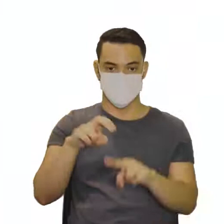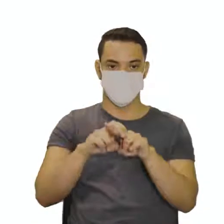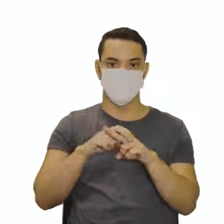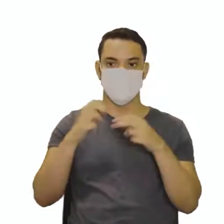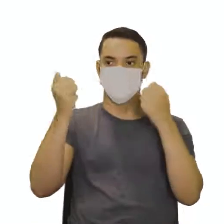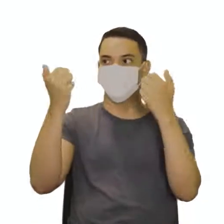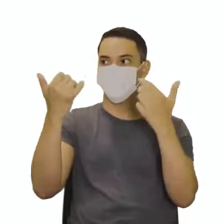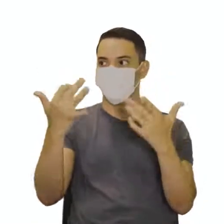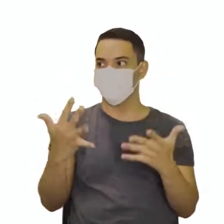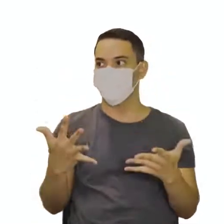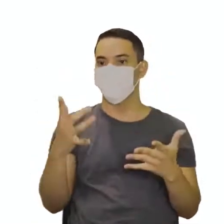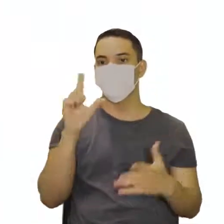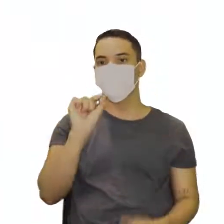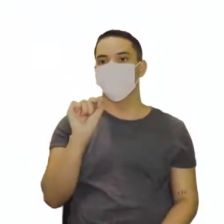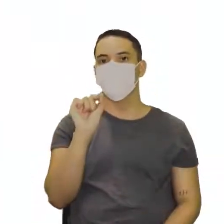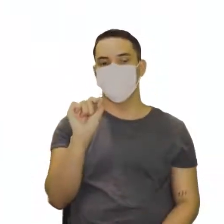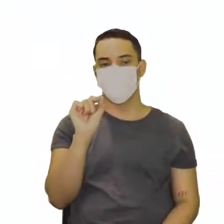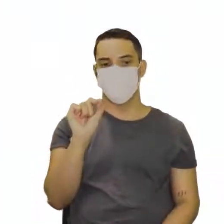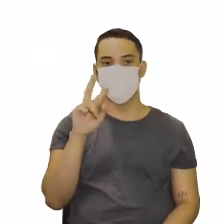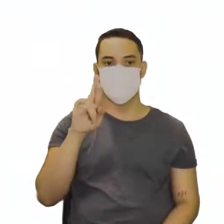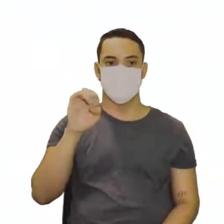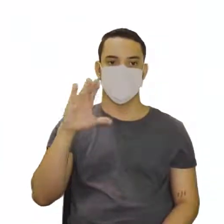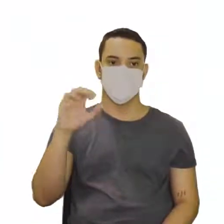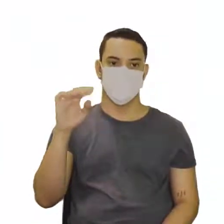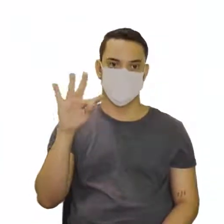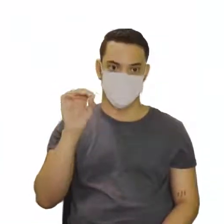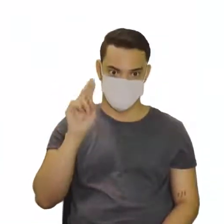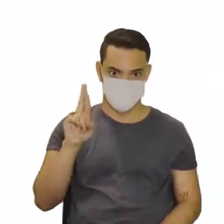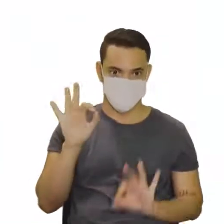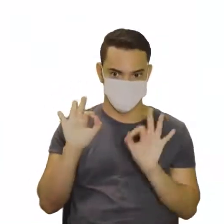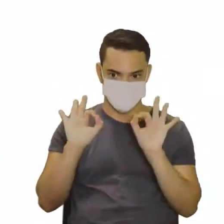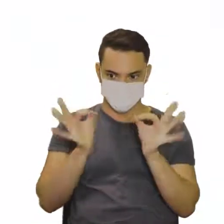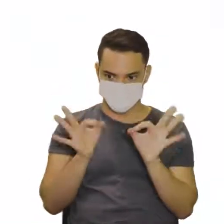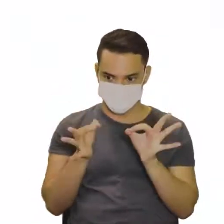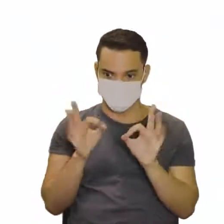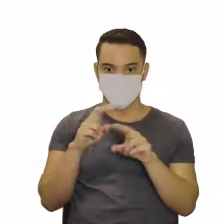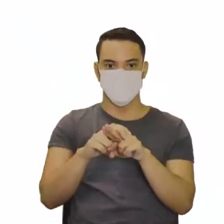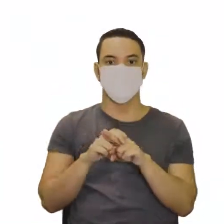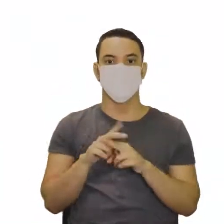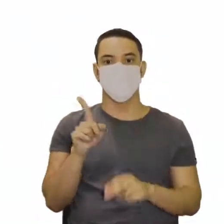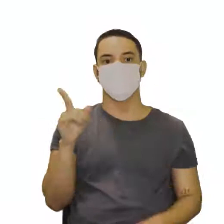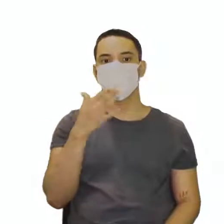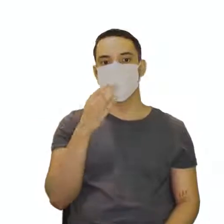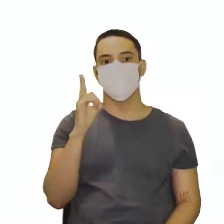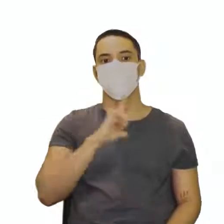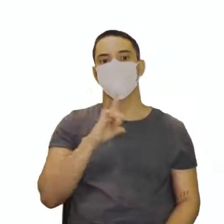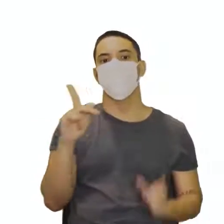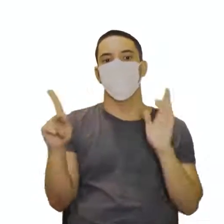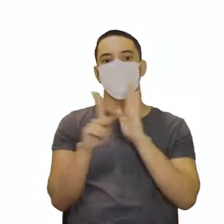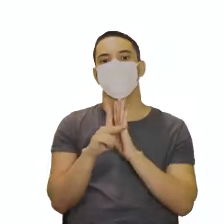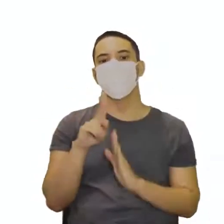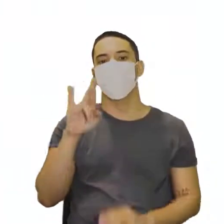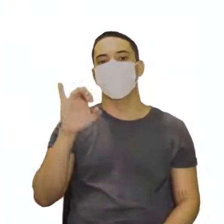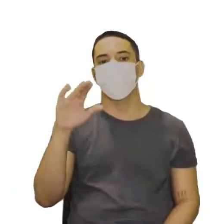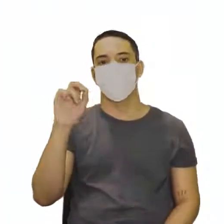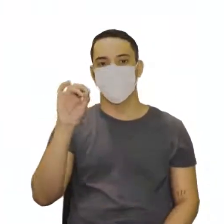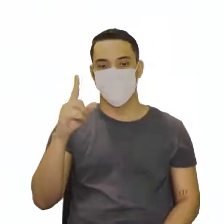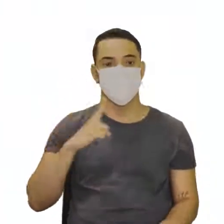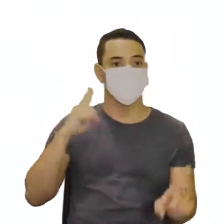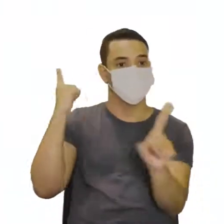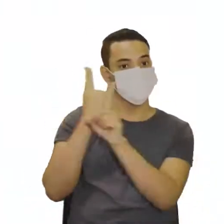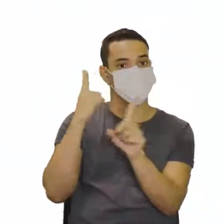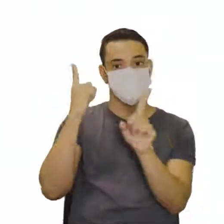falar que estamos falando de um receptor, certo? Então esse cara aqui é um receptor. Pronto,